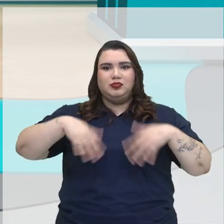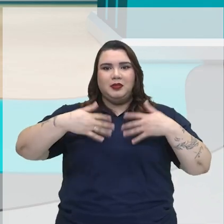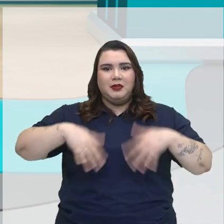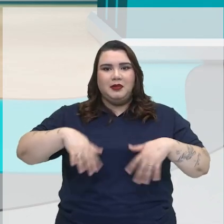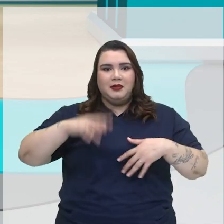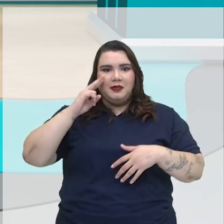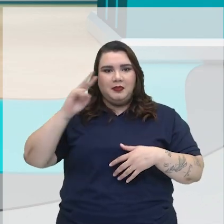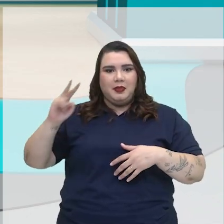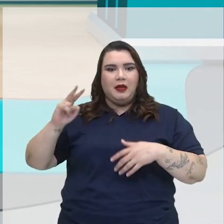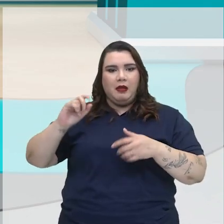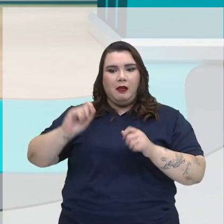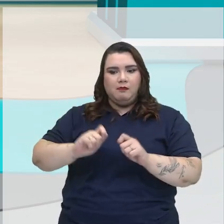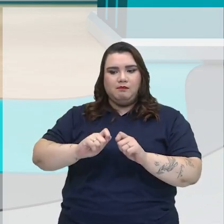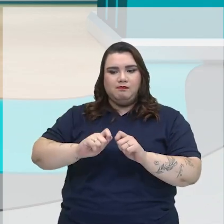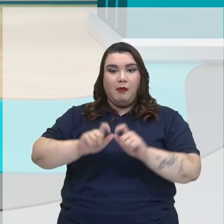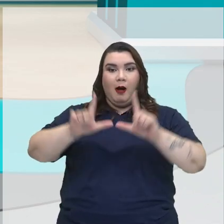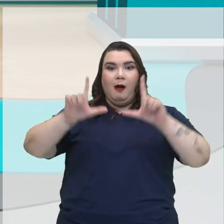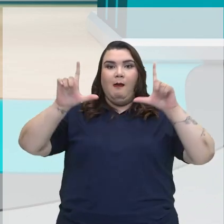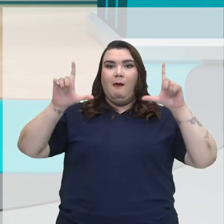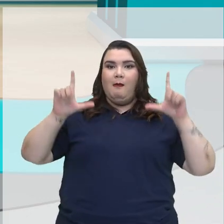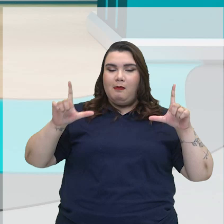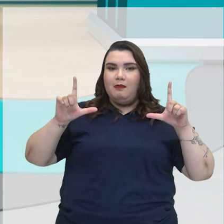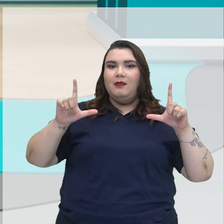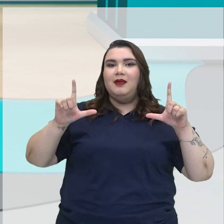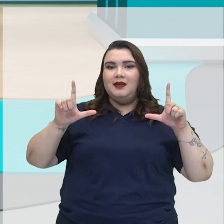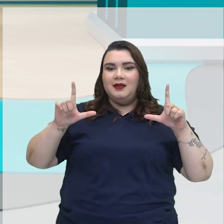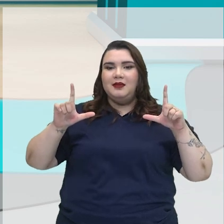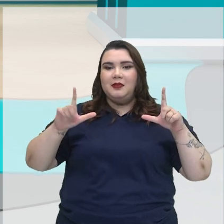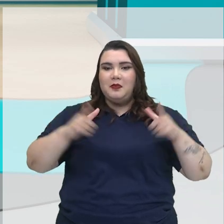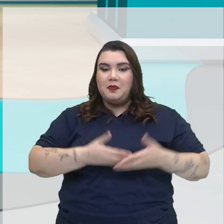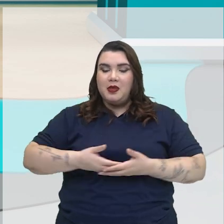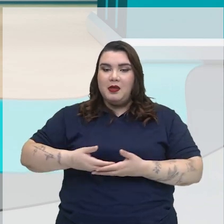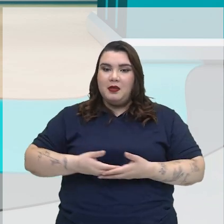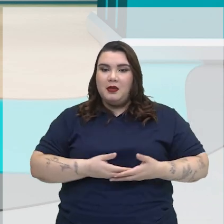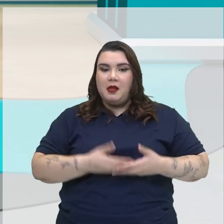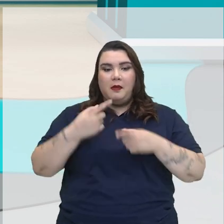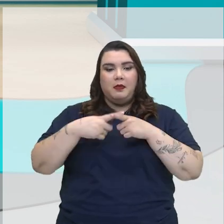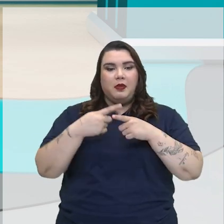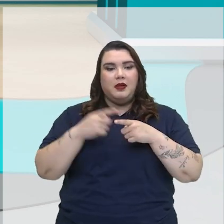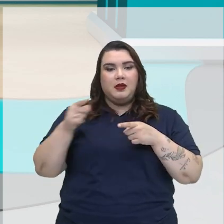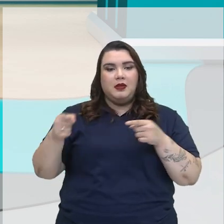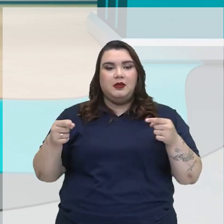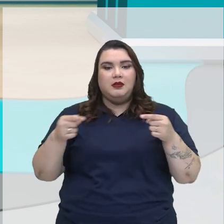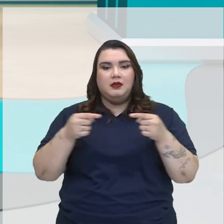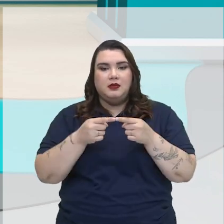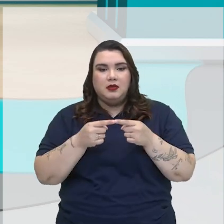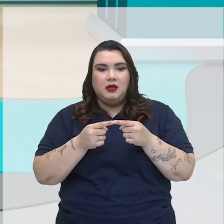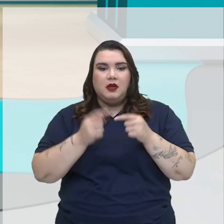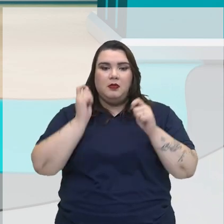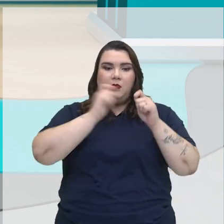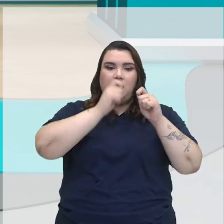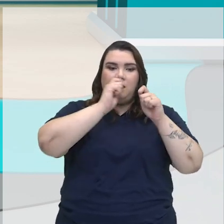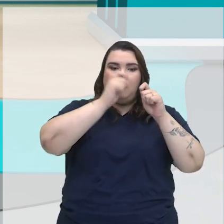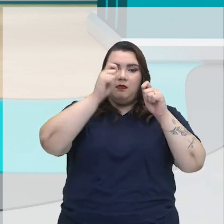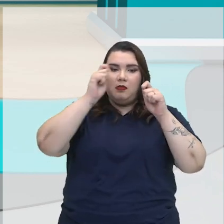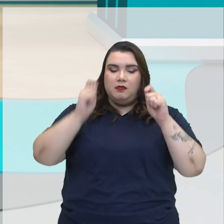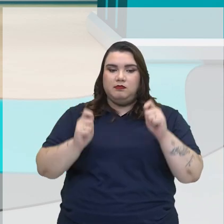é ele é um super bebezão, não é verdade? Porque ele é uma composição, ele é uma